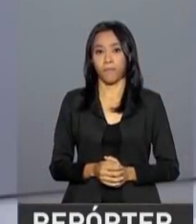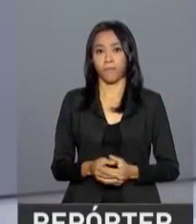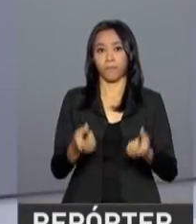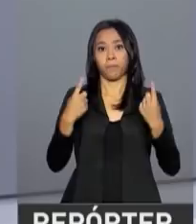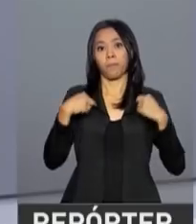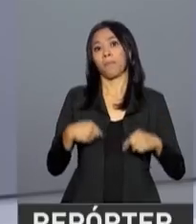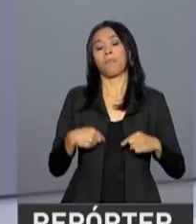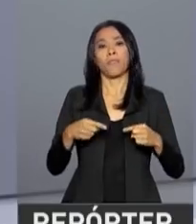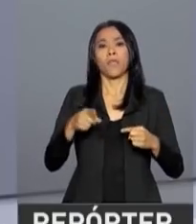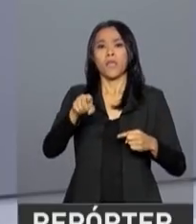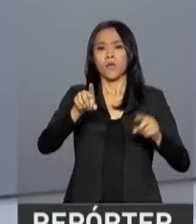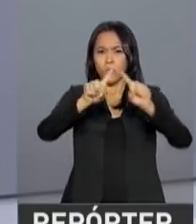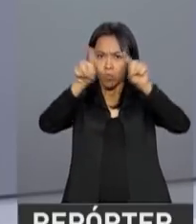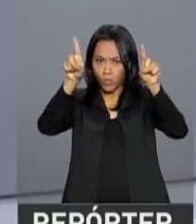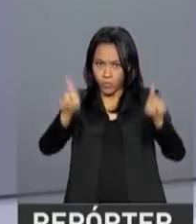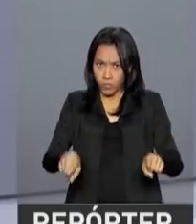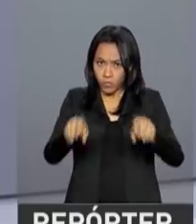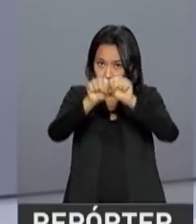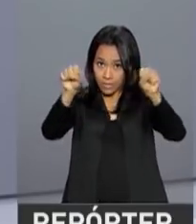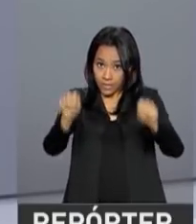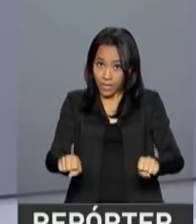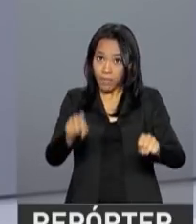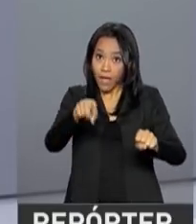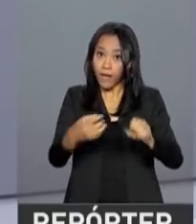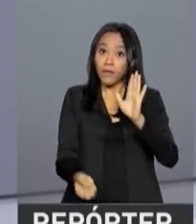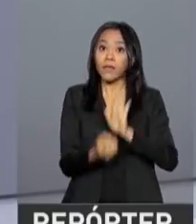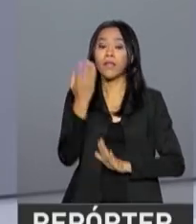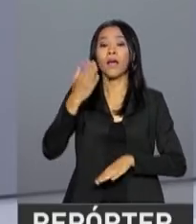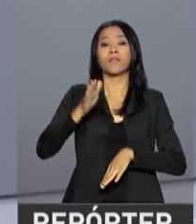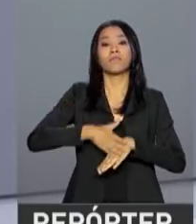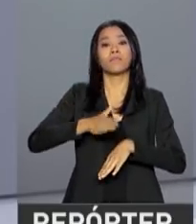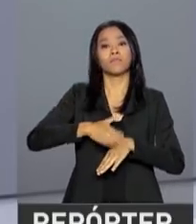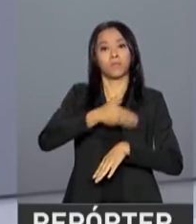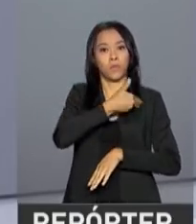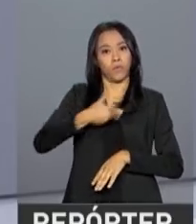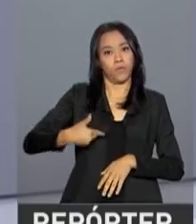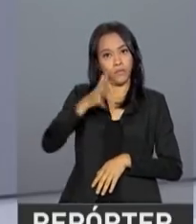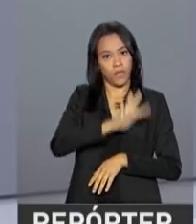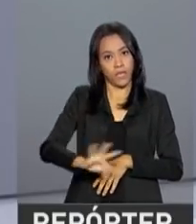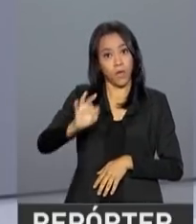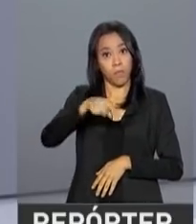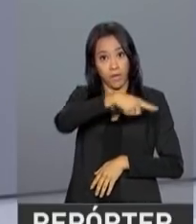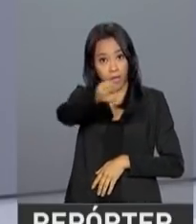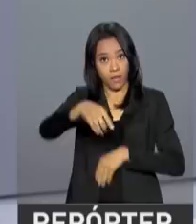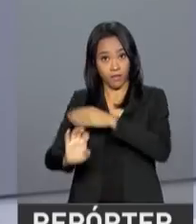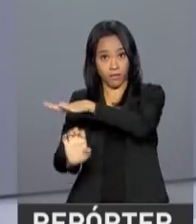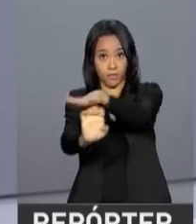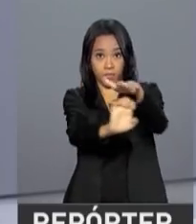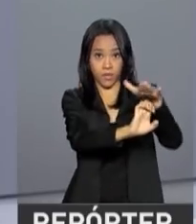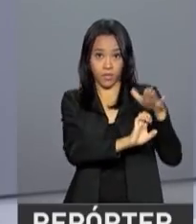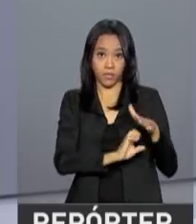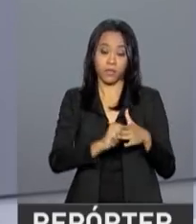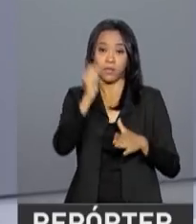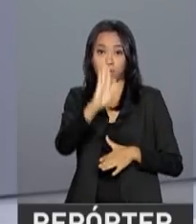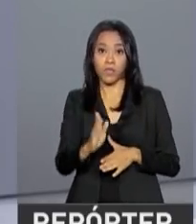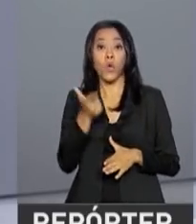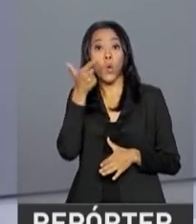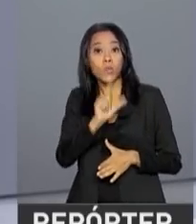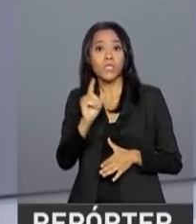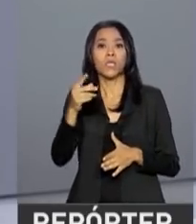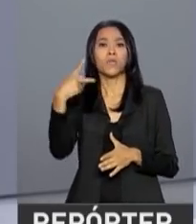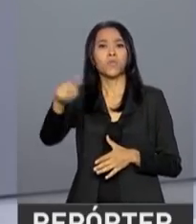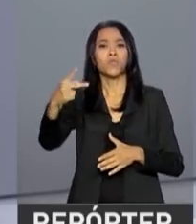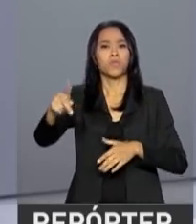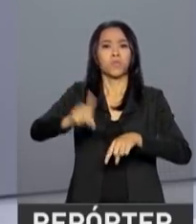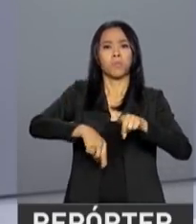a vitrine do exportador é uma fé meta criada pelo governo federal para que empresas brasileiras consigam divulgar seus produtos em outros